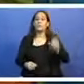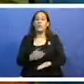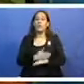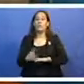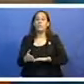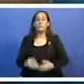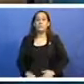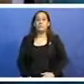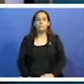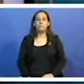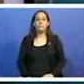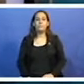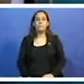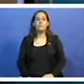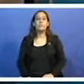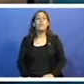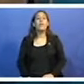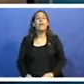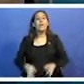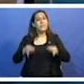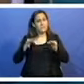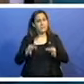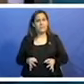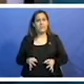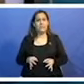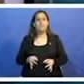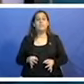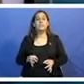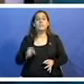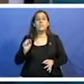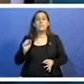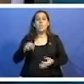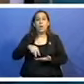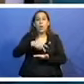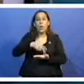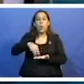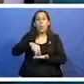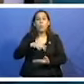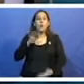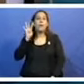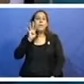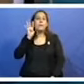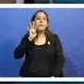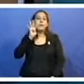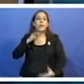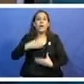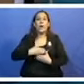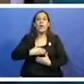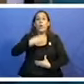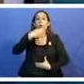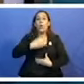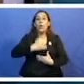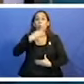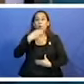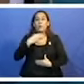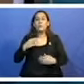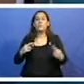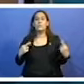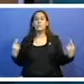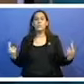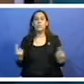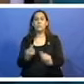Continua aí. E assim fica a certeza de que o baile foi legal. A girafa fez esforço, reuniu